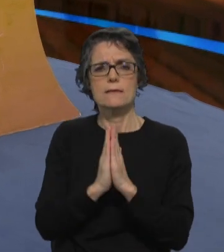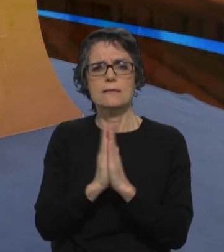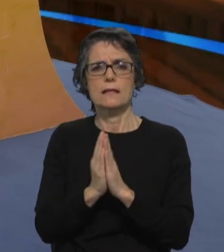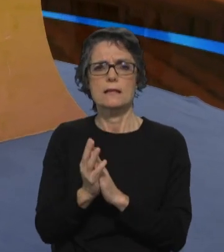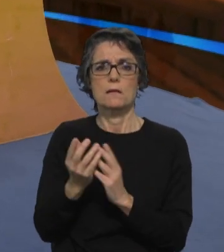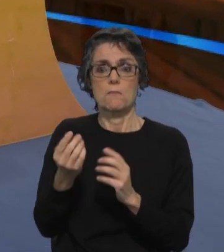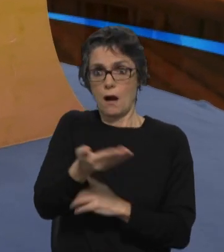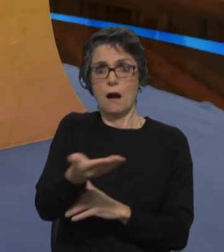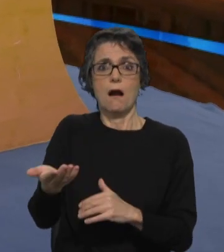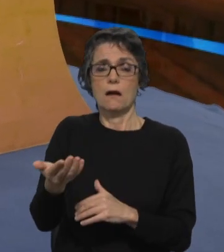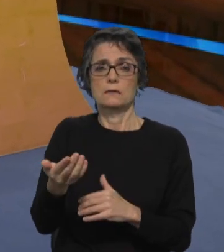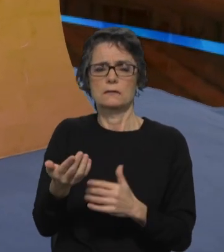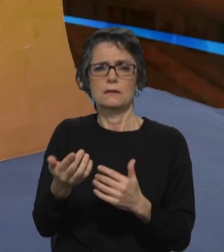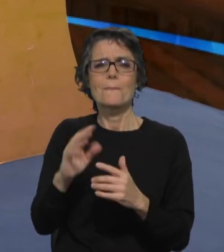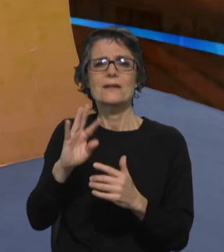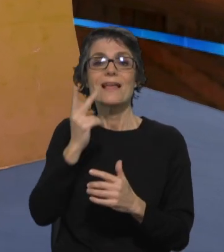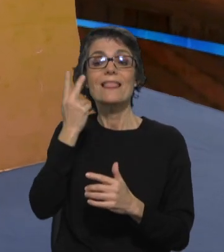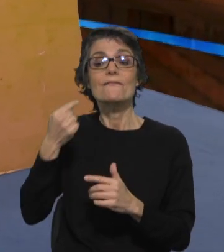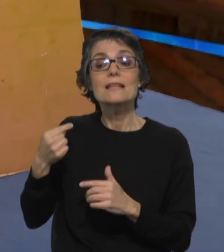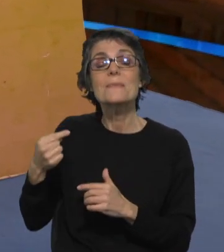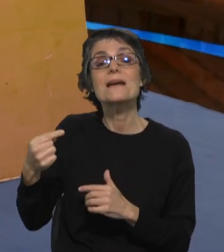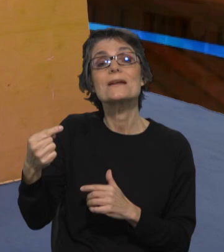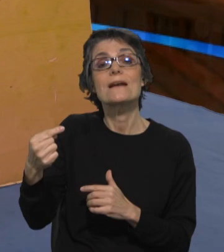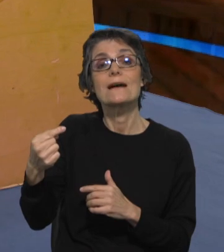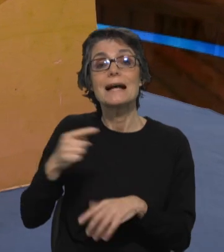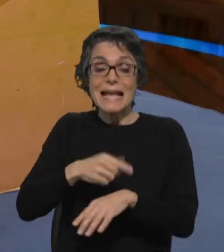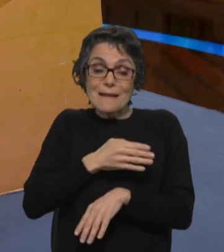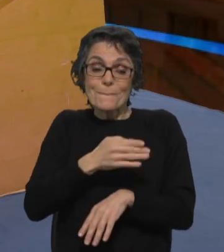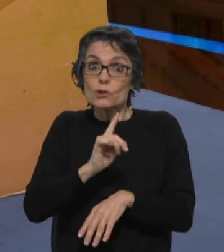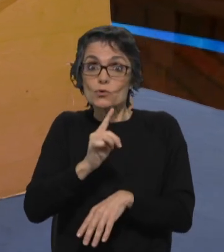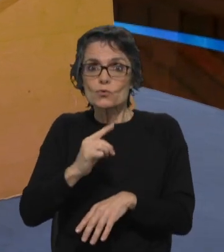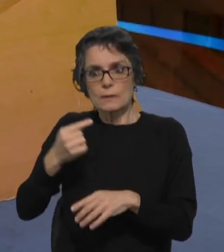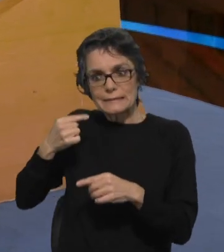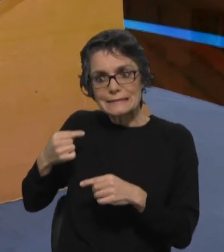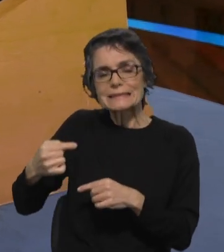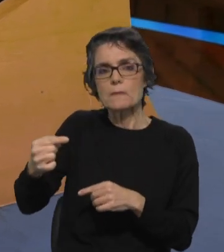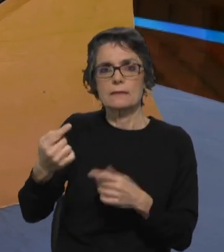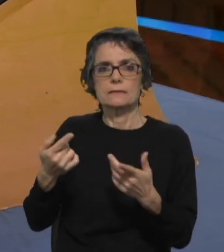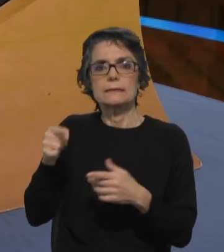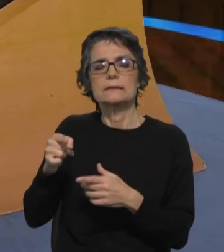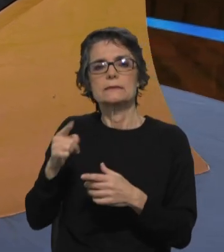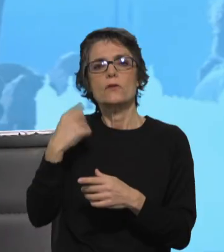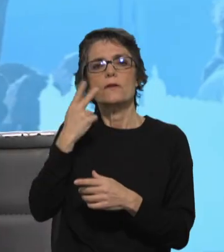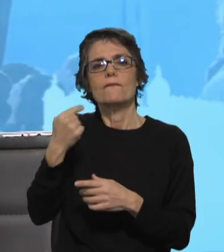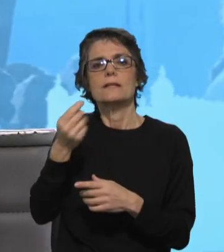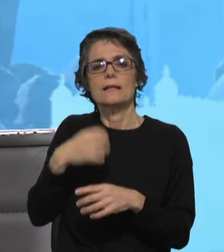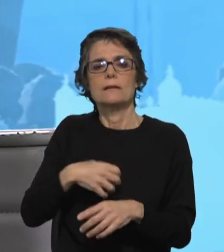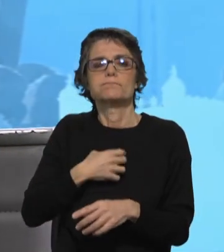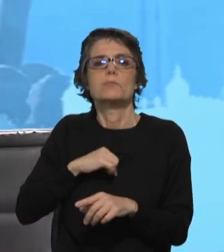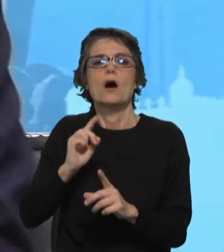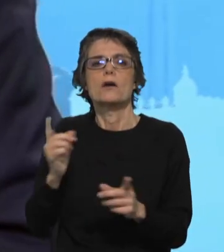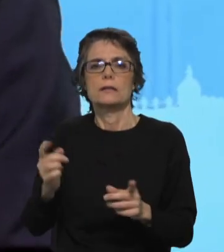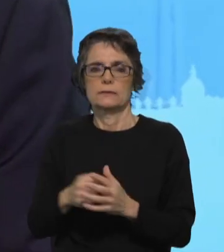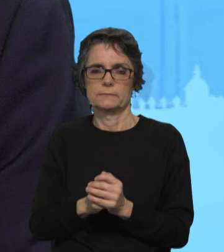acontecer, noutras esferas da vida que não estritamente aquelas mais afetas à liturgia, ao culto, ao rito, à